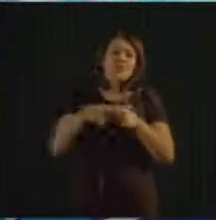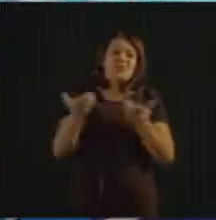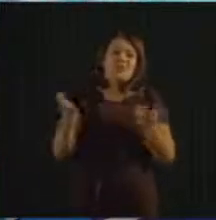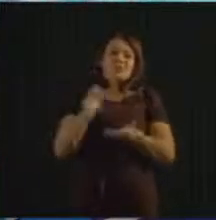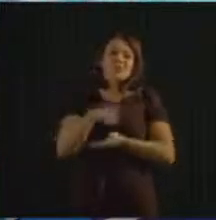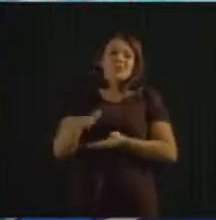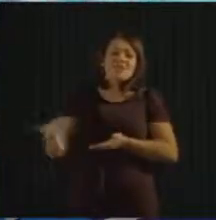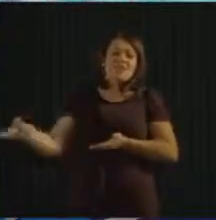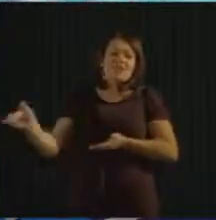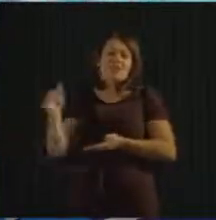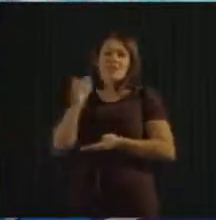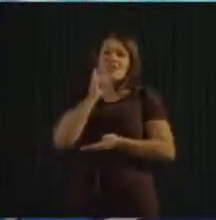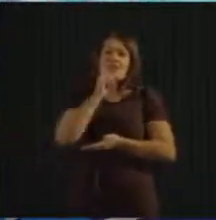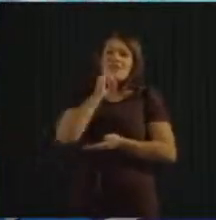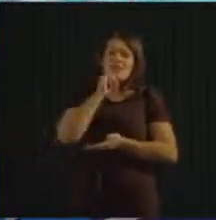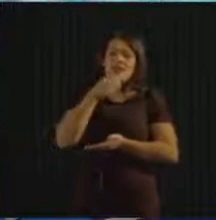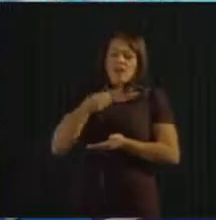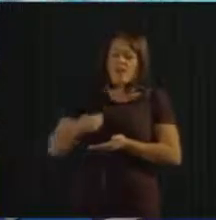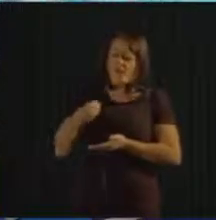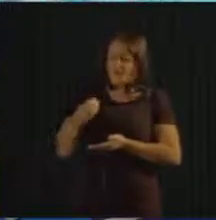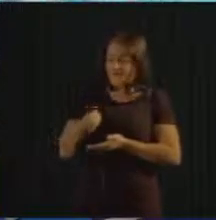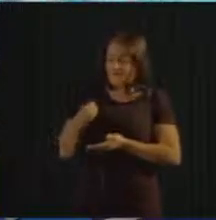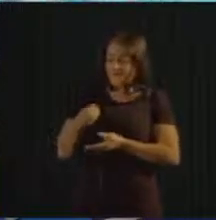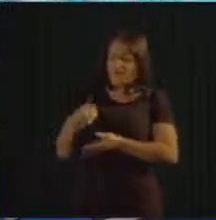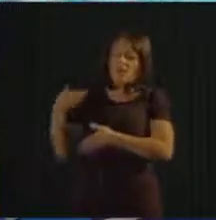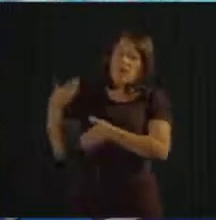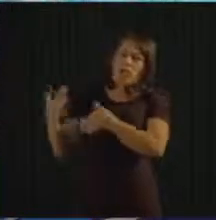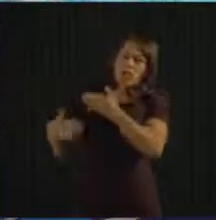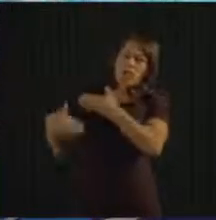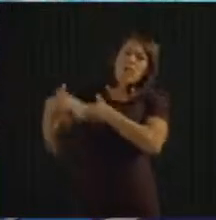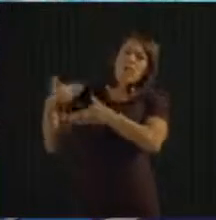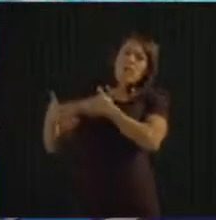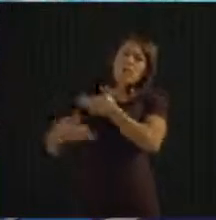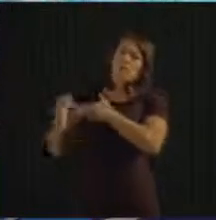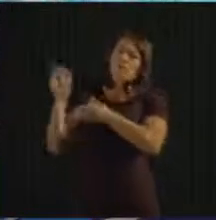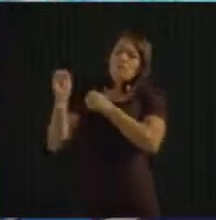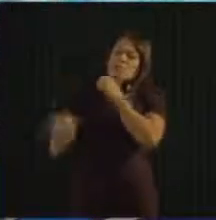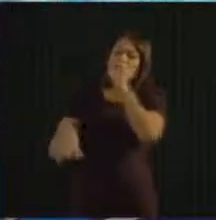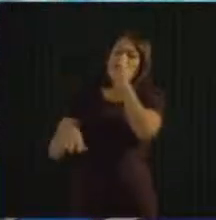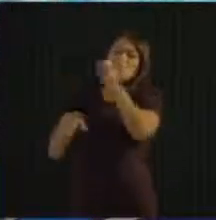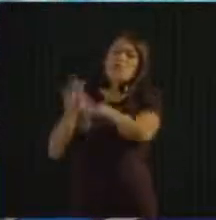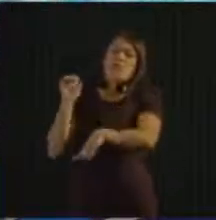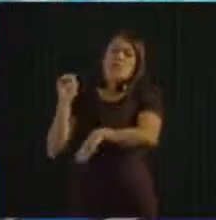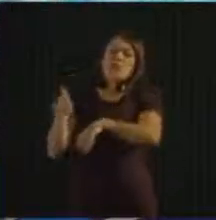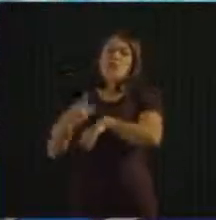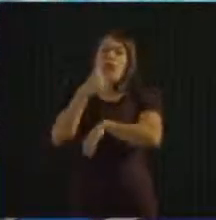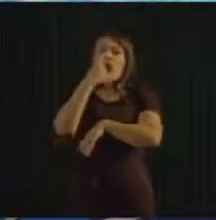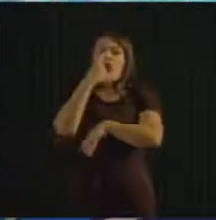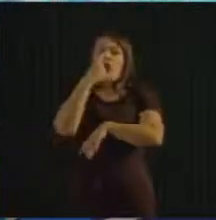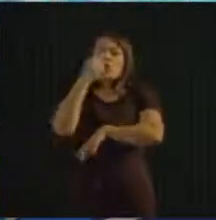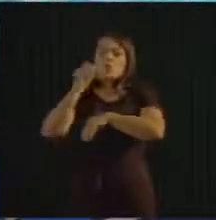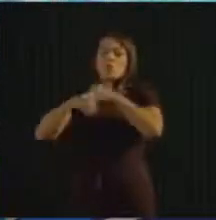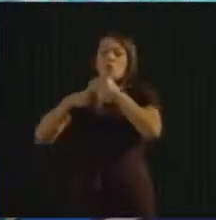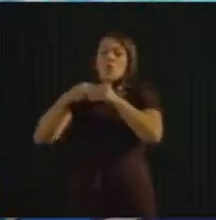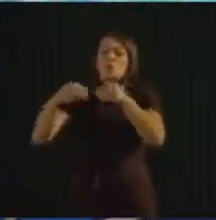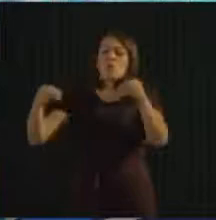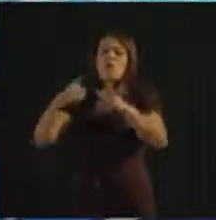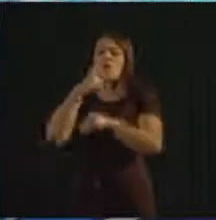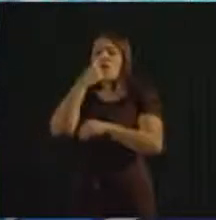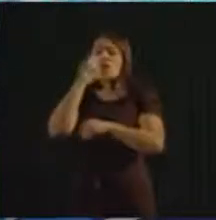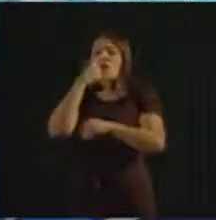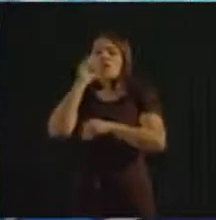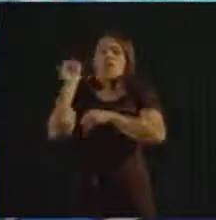Porque não é fácil toda uma vida, você produzindo, jogando dentro de um saco, amarrando e botando lá de fora,